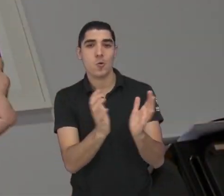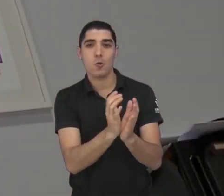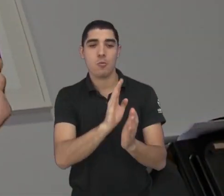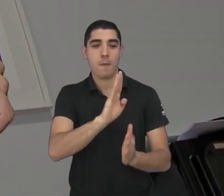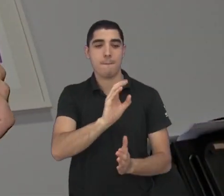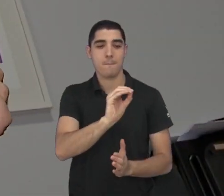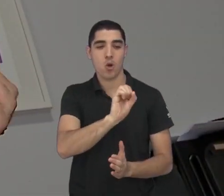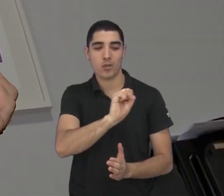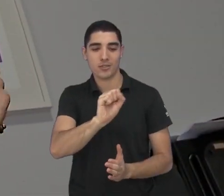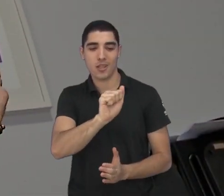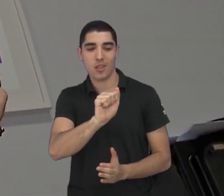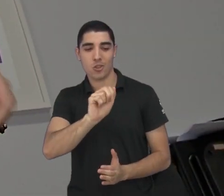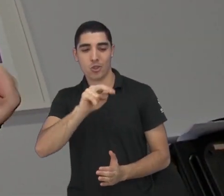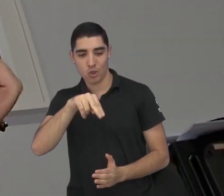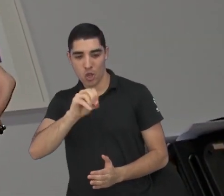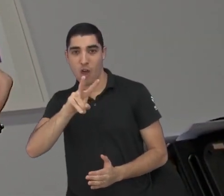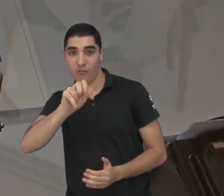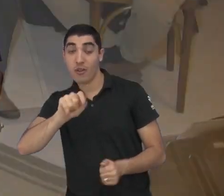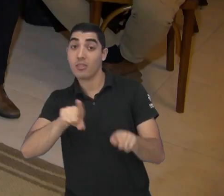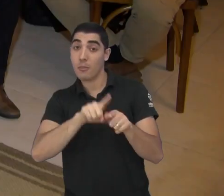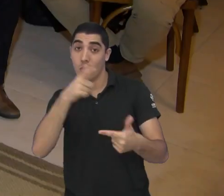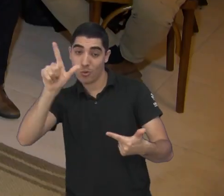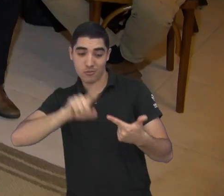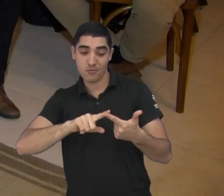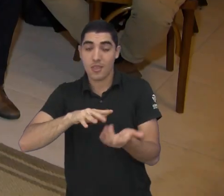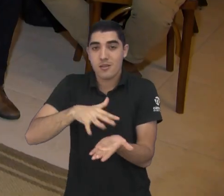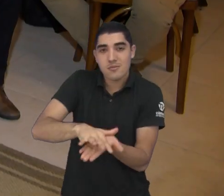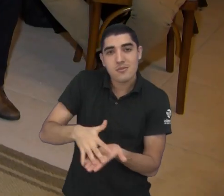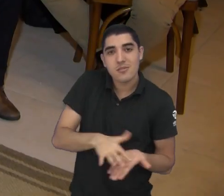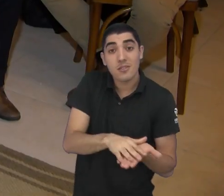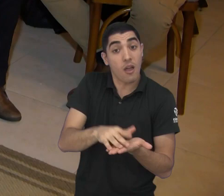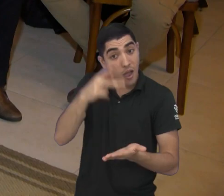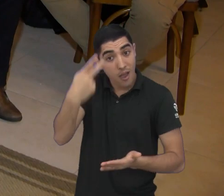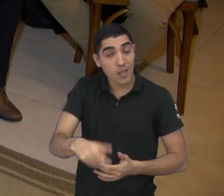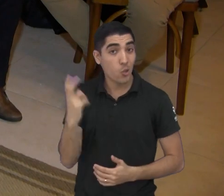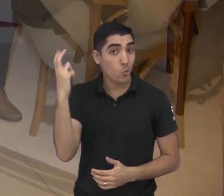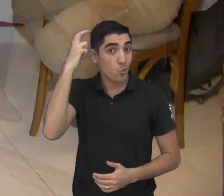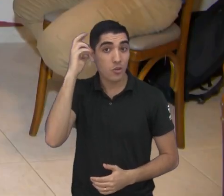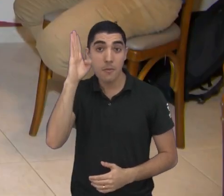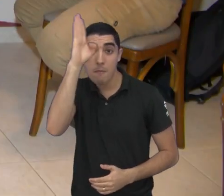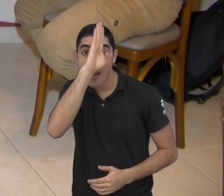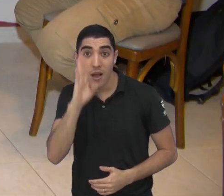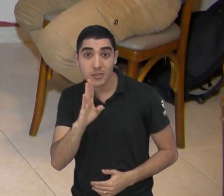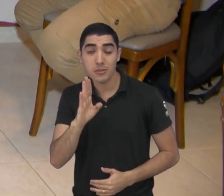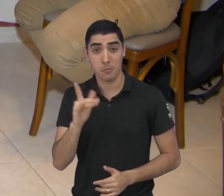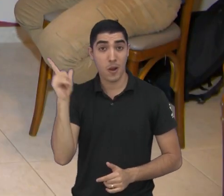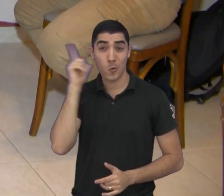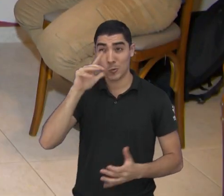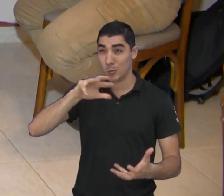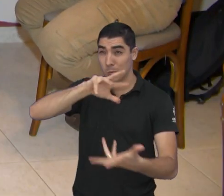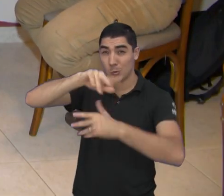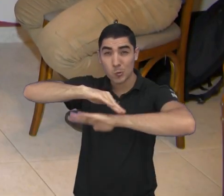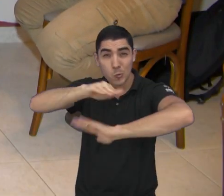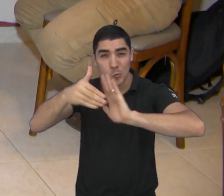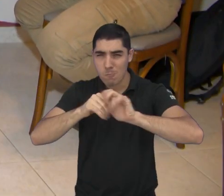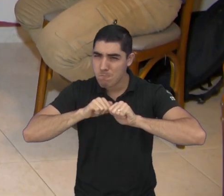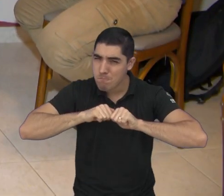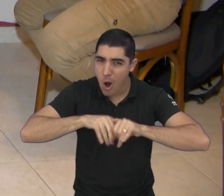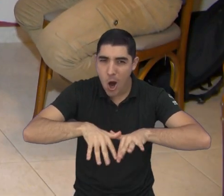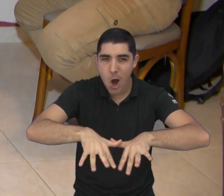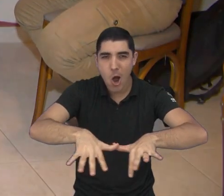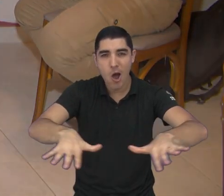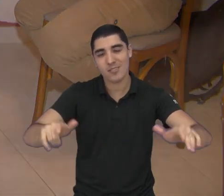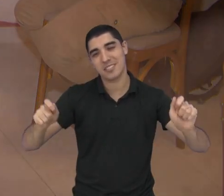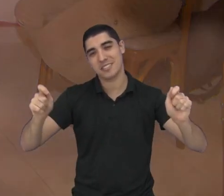bossa nova e o samba, uma musicalidade que leva a cultura brasileira para os 4 cantos do mundo.